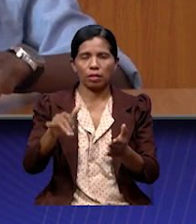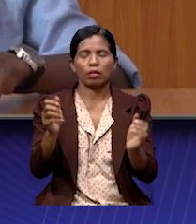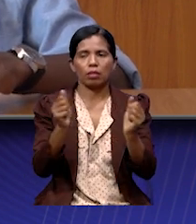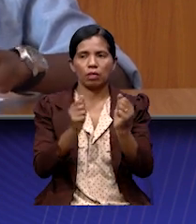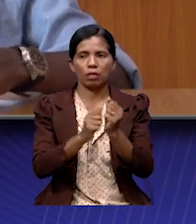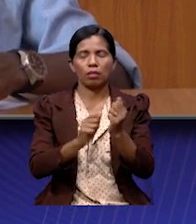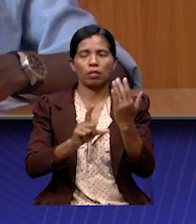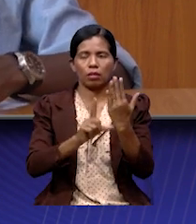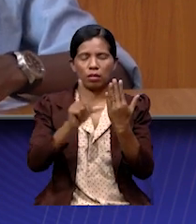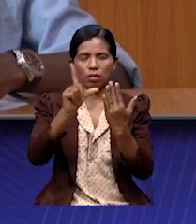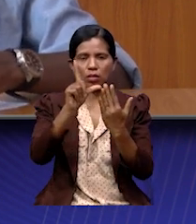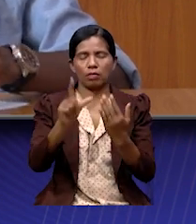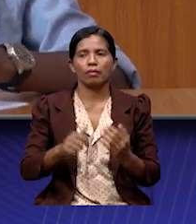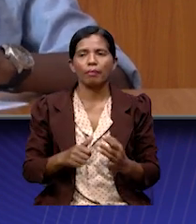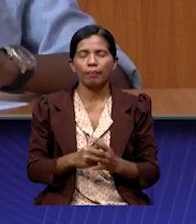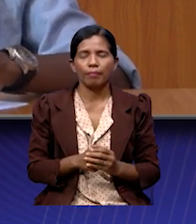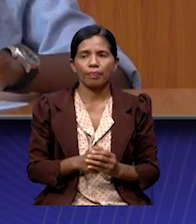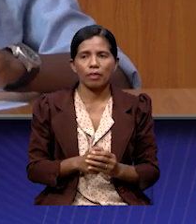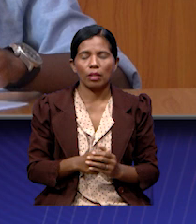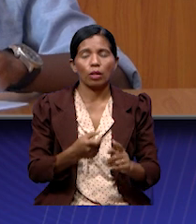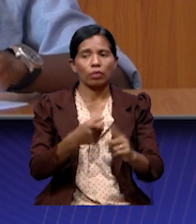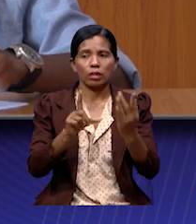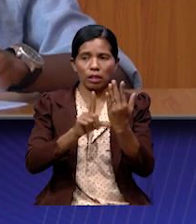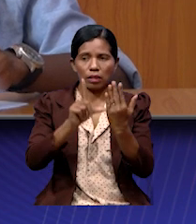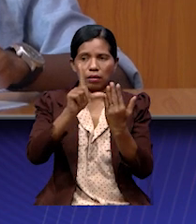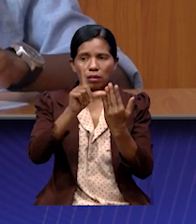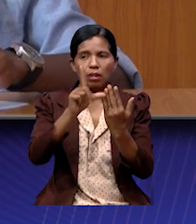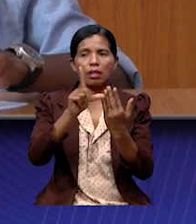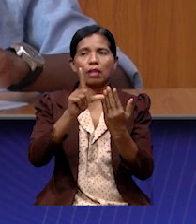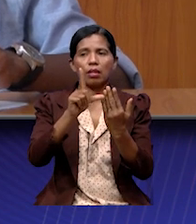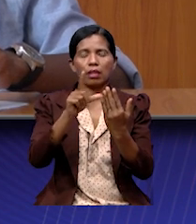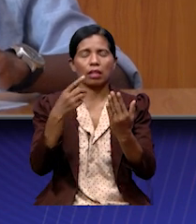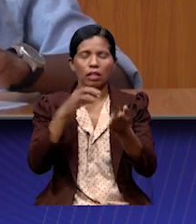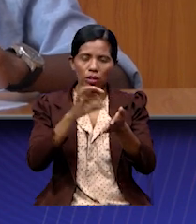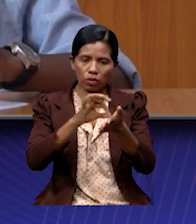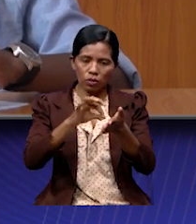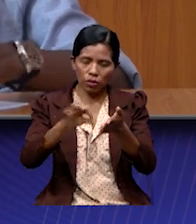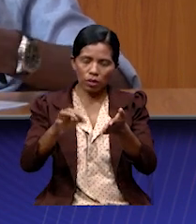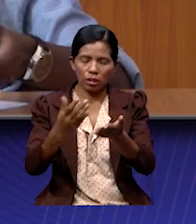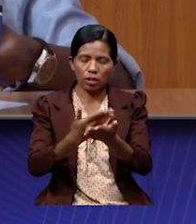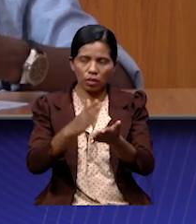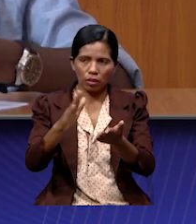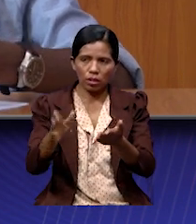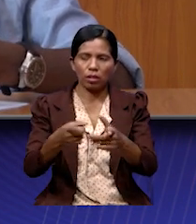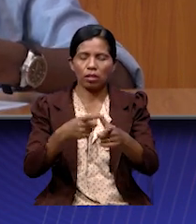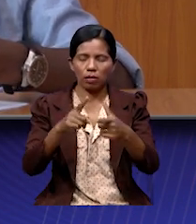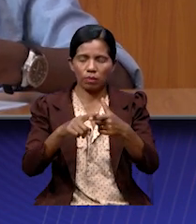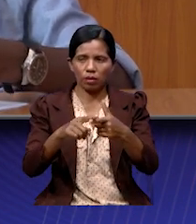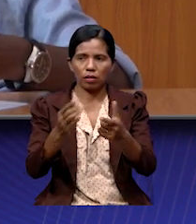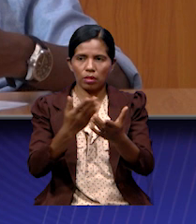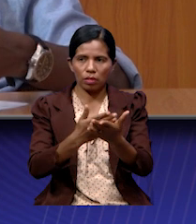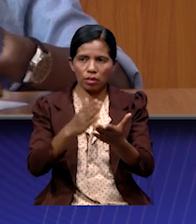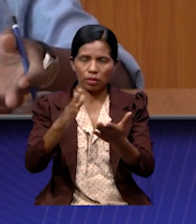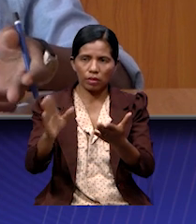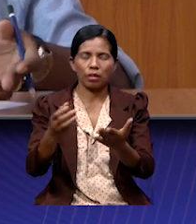liter ini us liter ini mak itu sura itu sosa dia puis kita sura dia ini ya